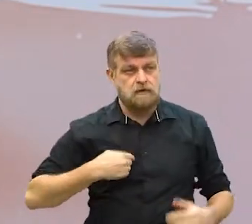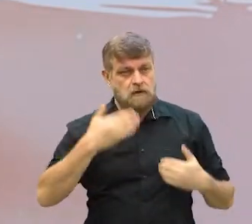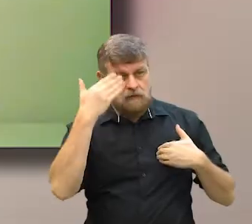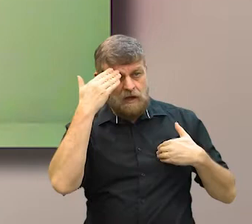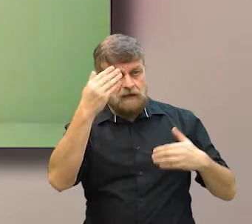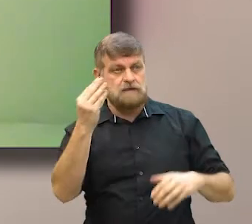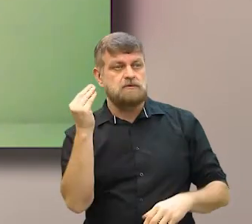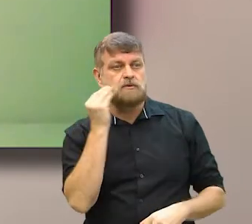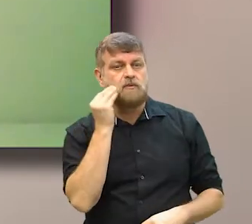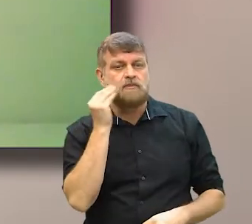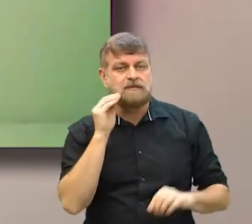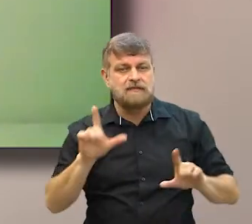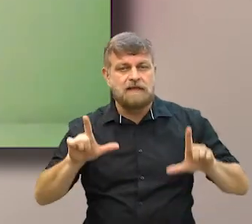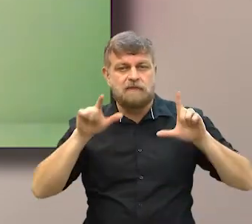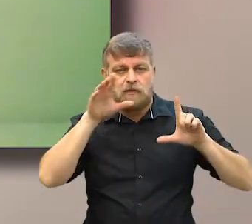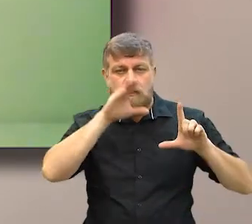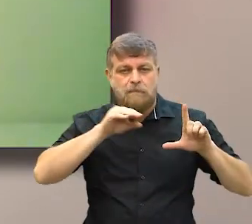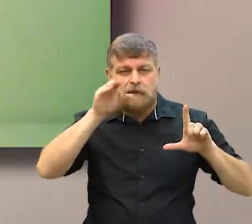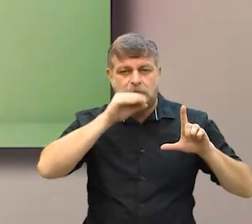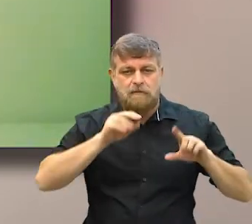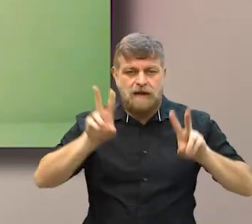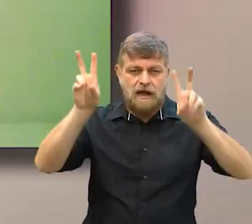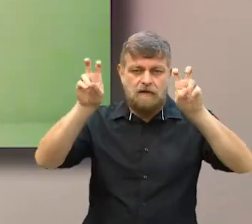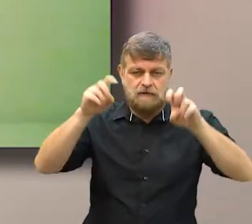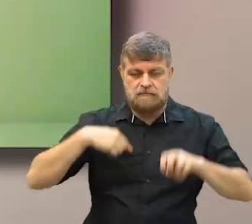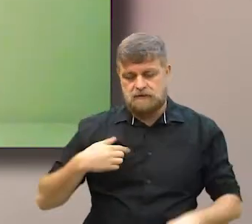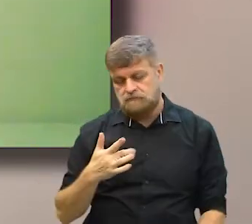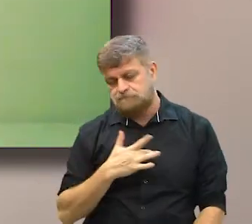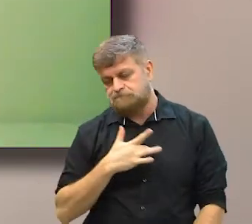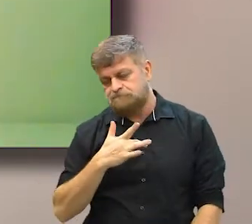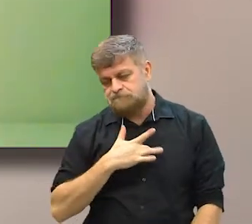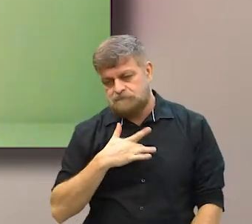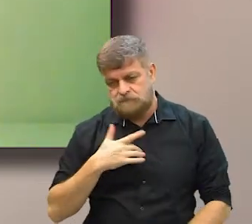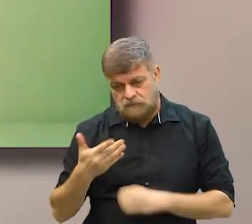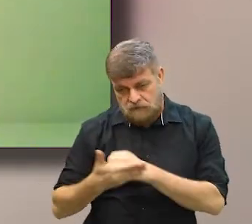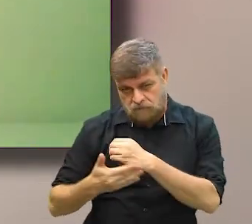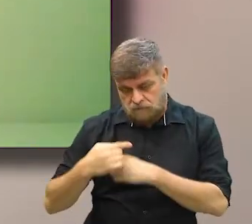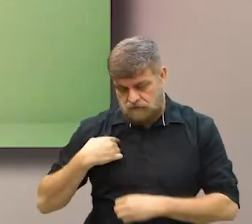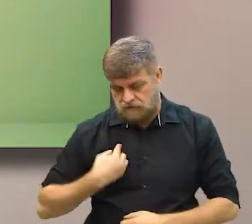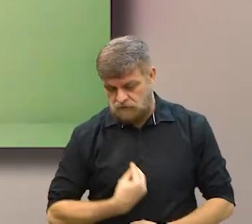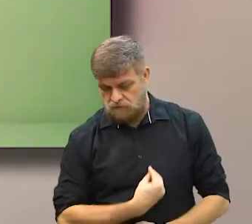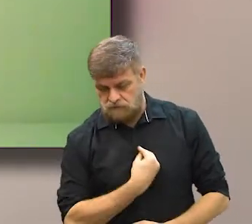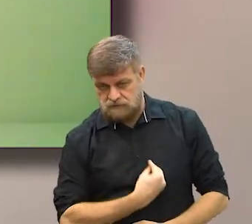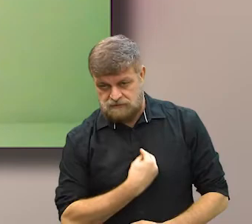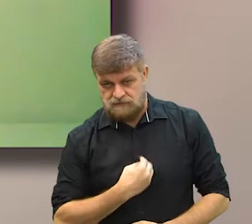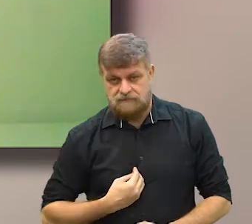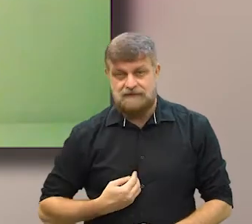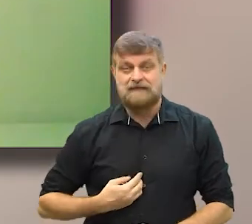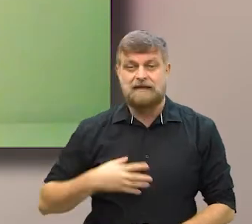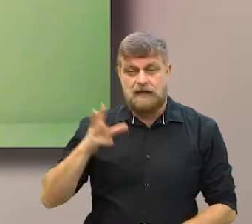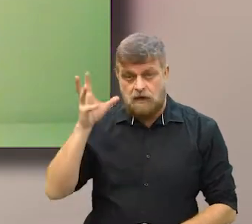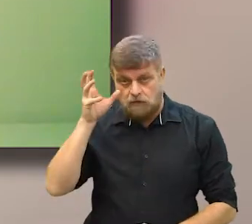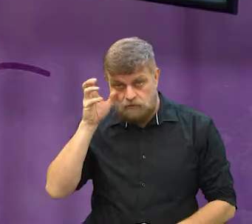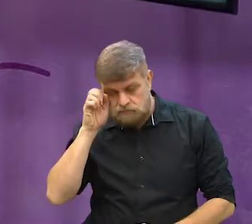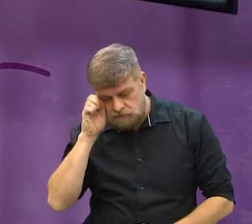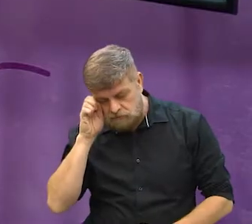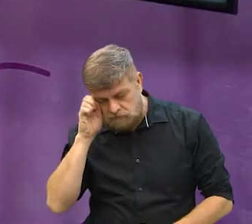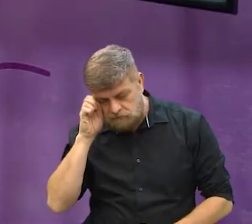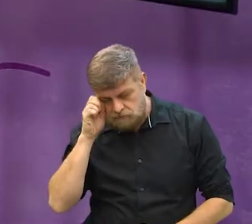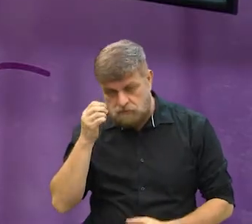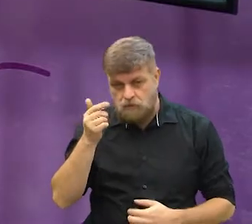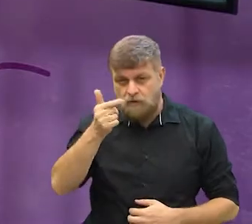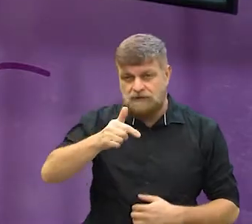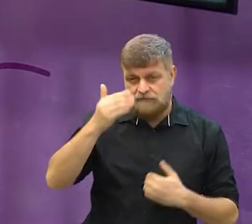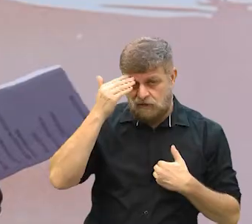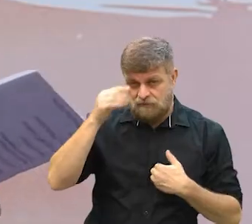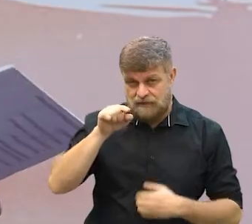agora. Eu agradeço a oportunidade que vocês me deram para falar a respeito de uma coisa que é apaixonante e que é fundamental para a nossa saúde, que é o sono. Doutor, então,